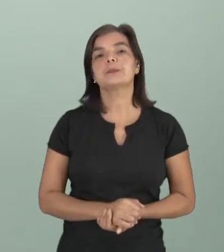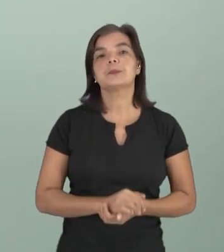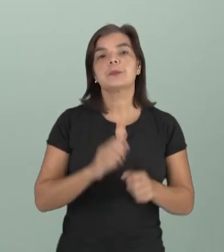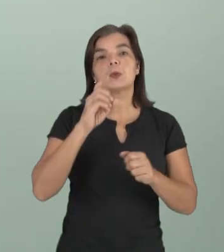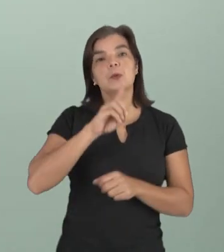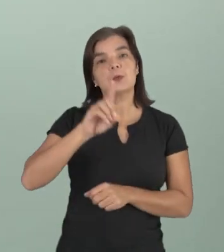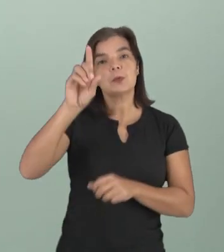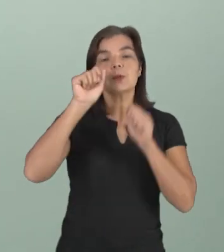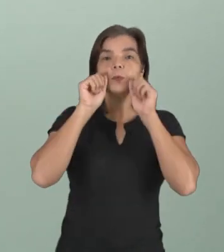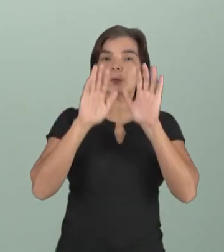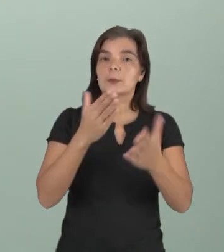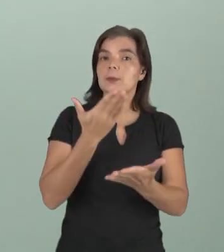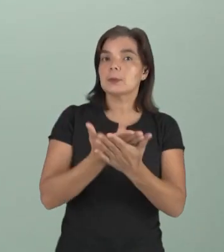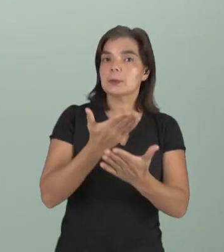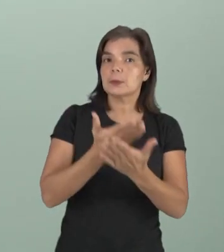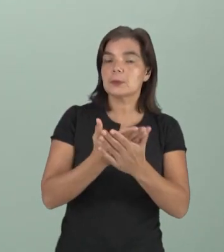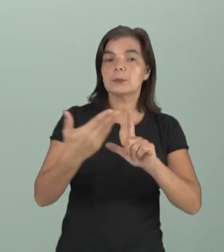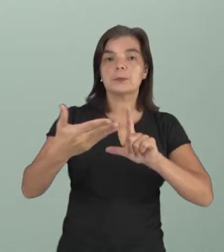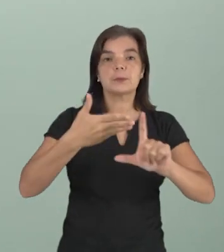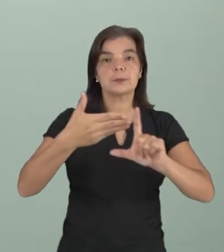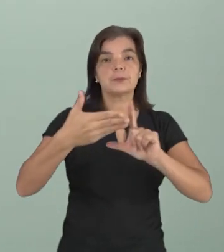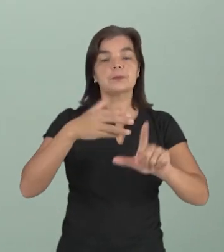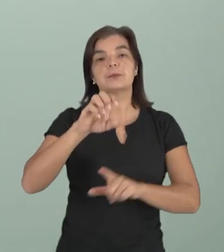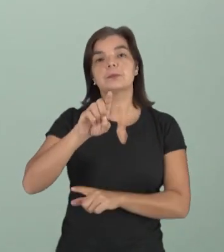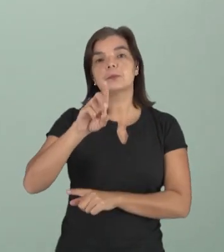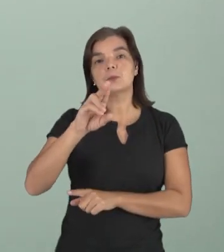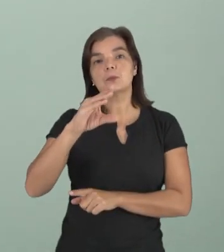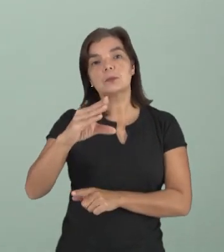Fiquem com Deus, estudem, acessem a nossa